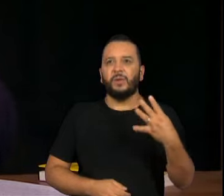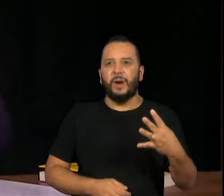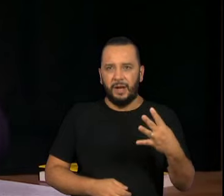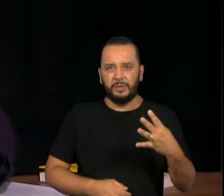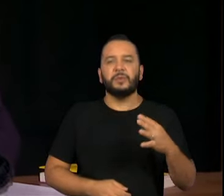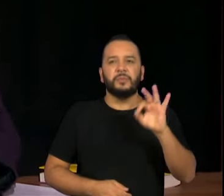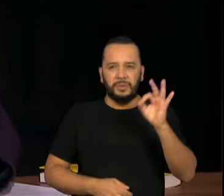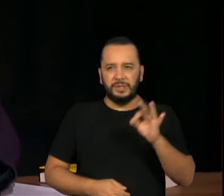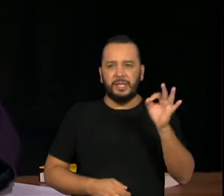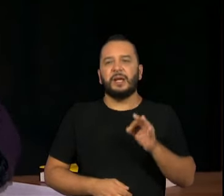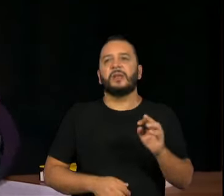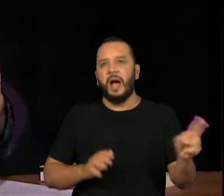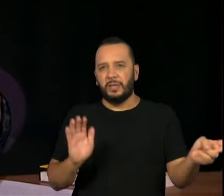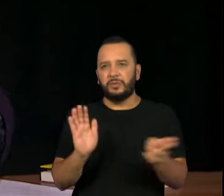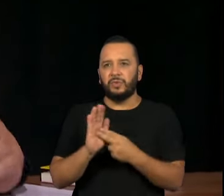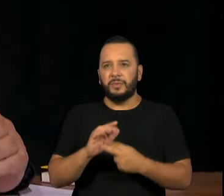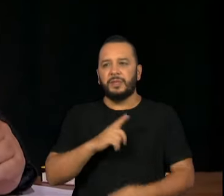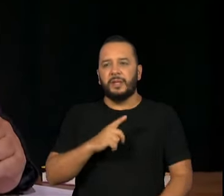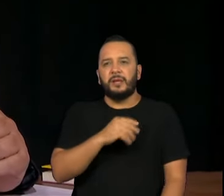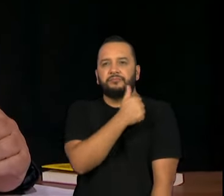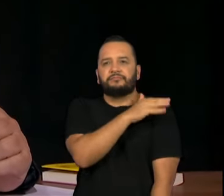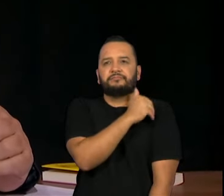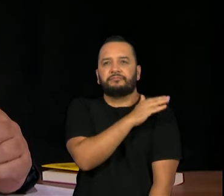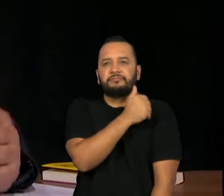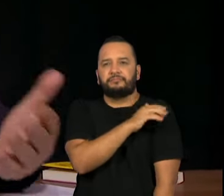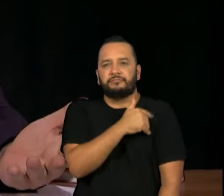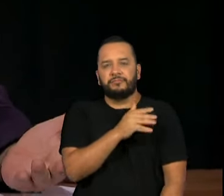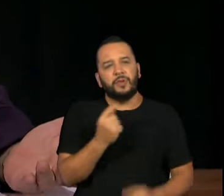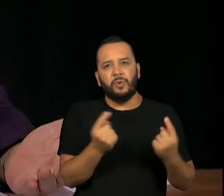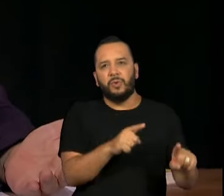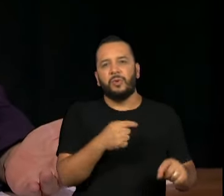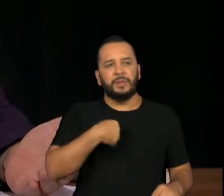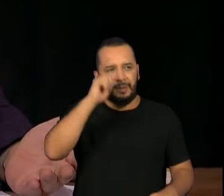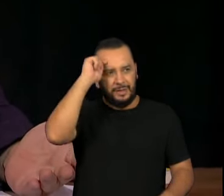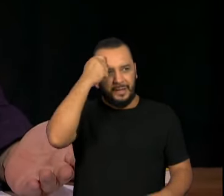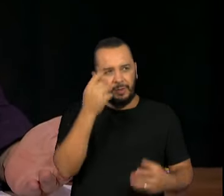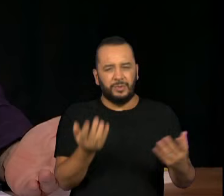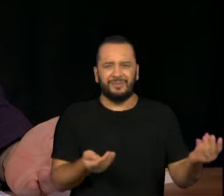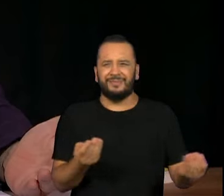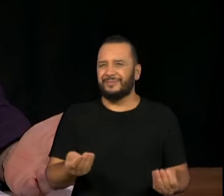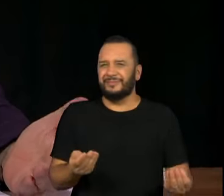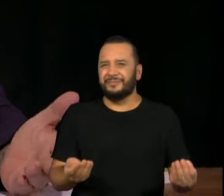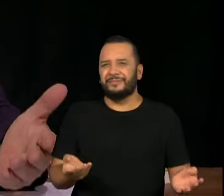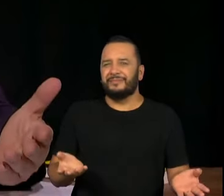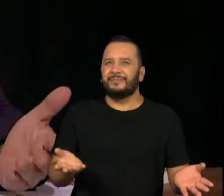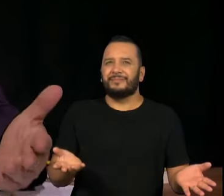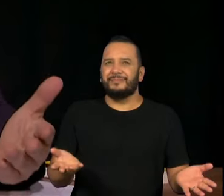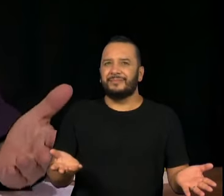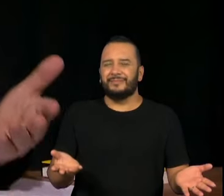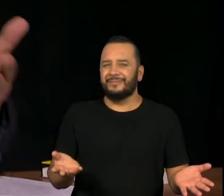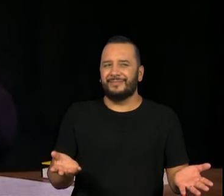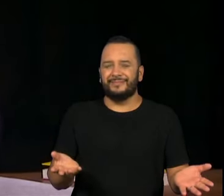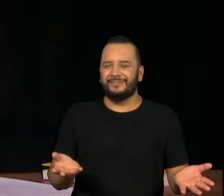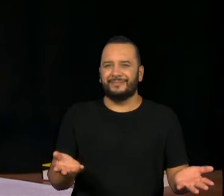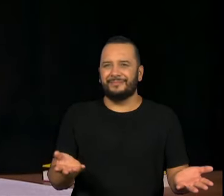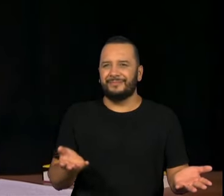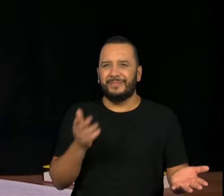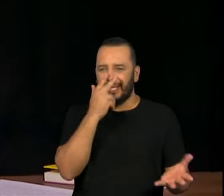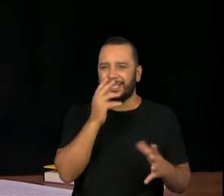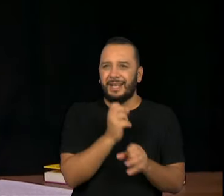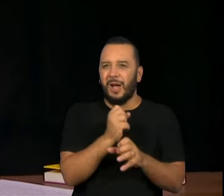apenas ter preconceito contra negros essa conta não fecha será que isso